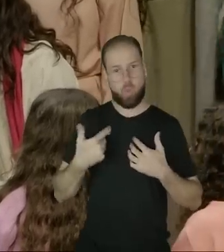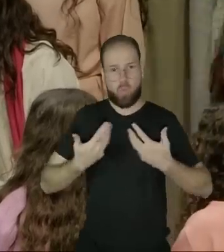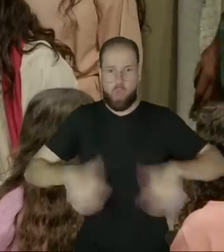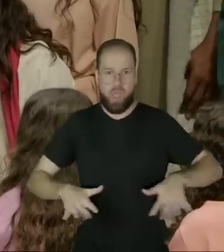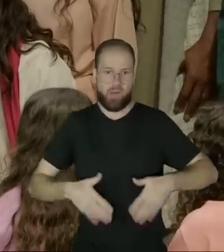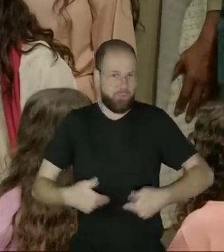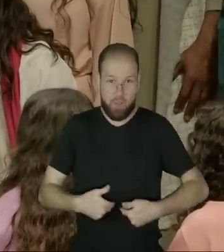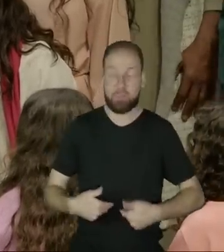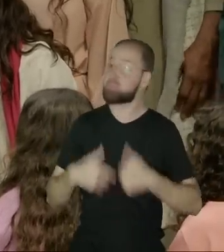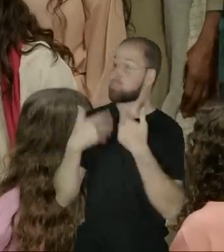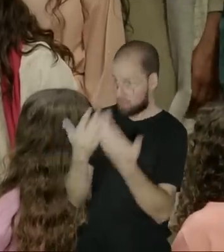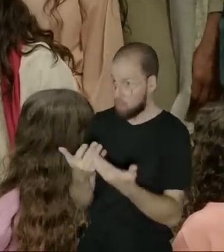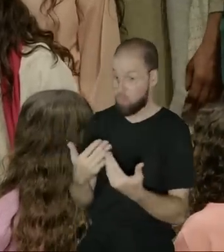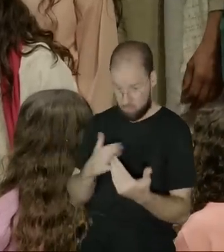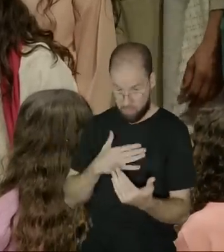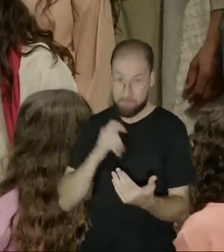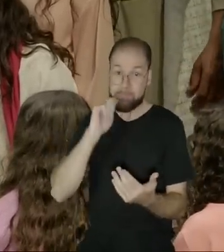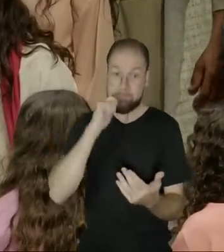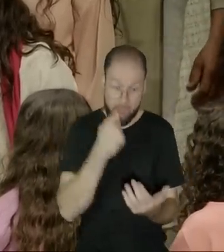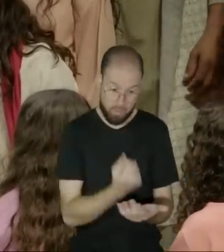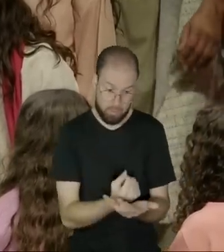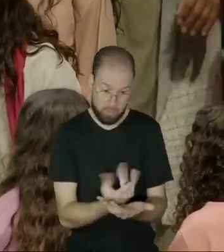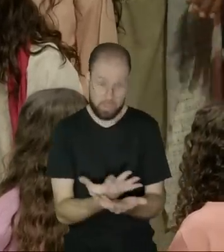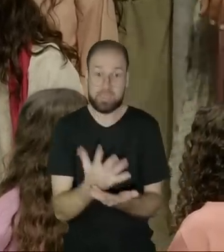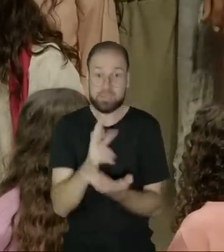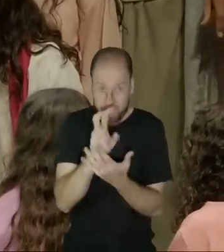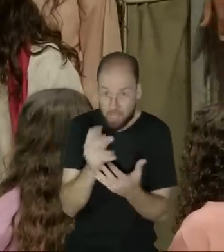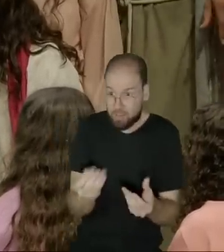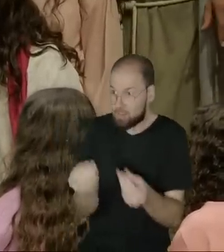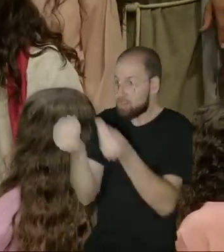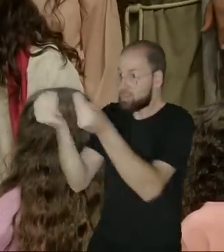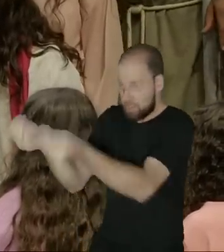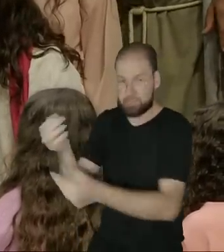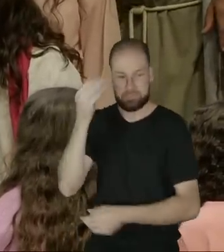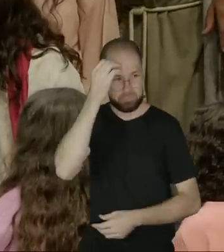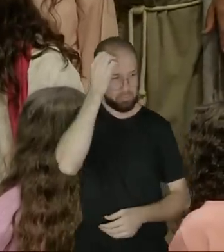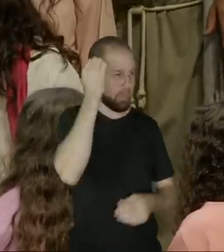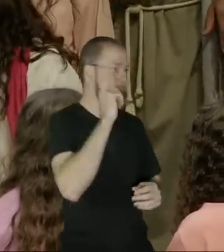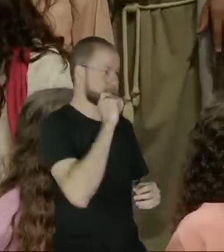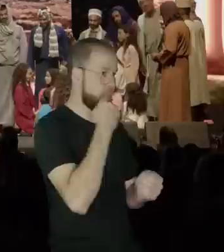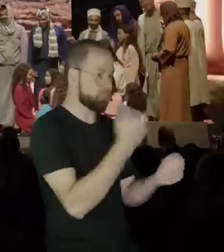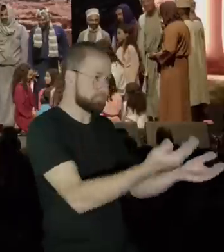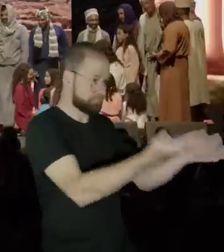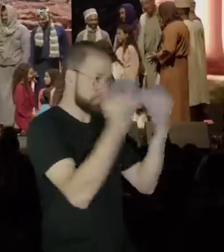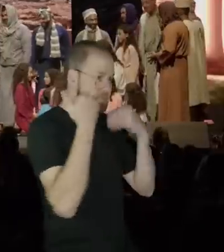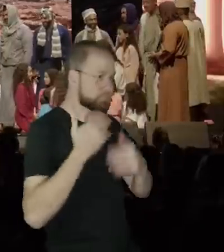fome. Então darei os meus pães ao próximo. Tragam-nos aqui para mim.